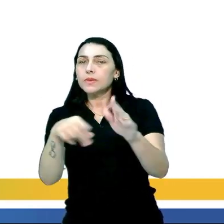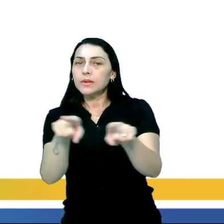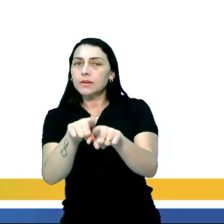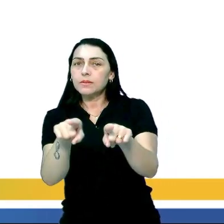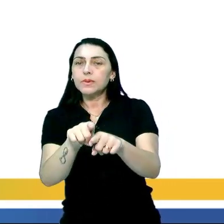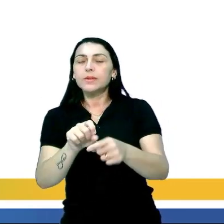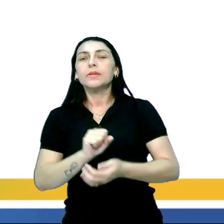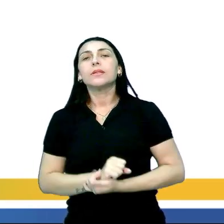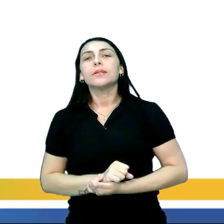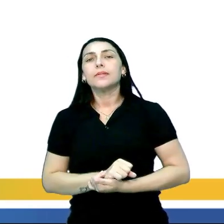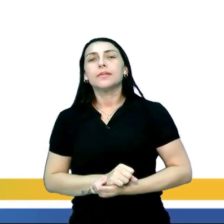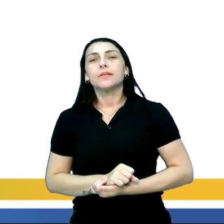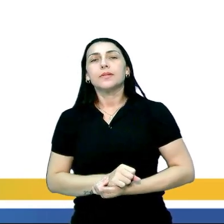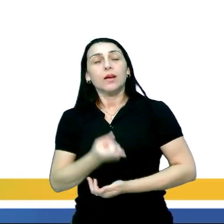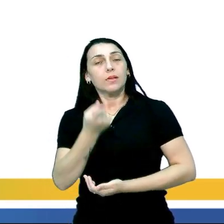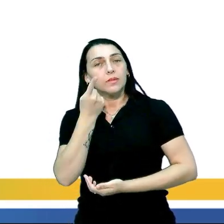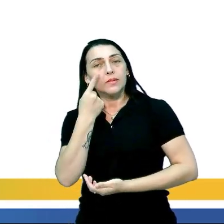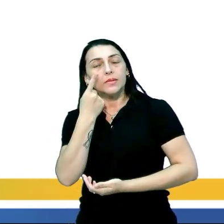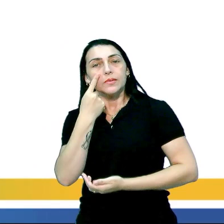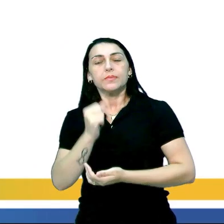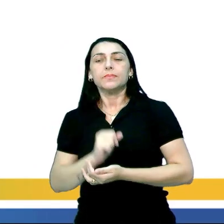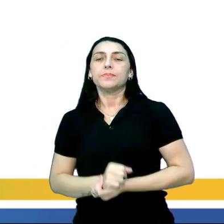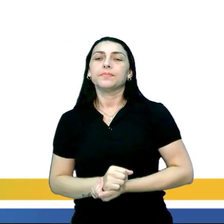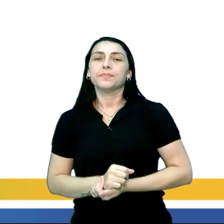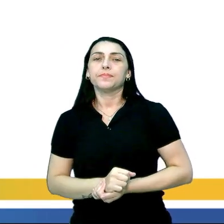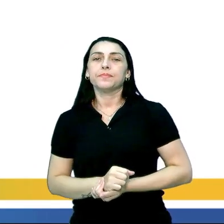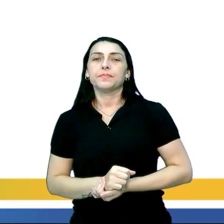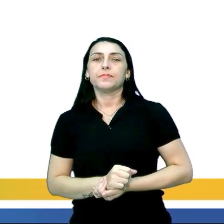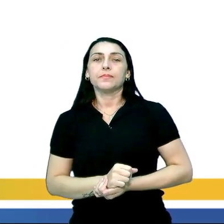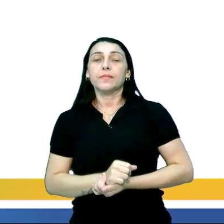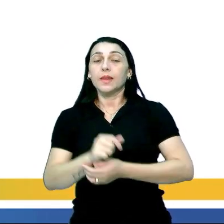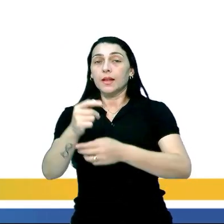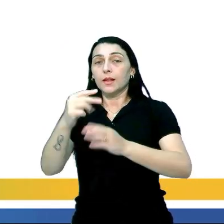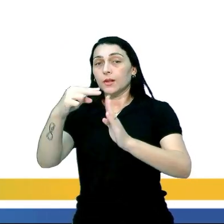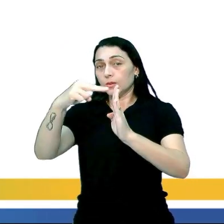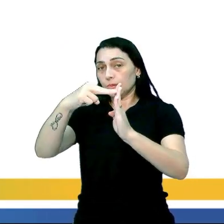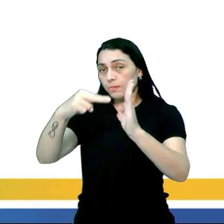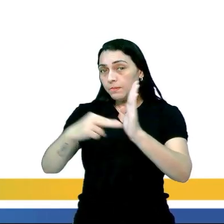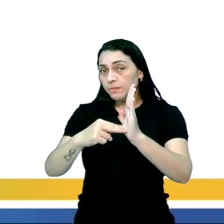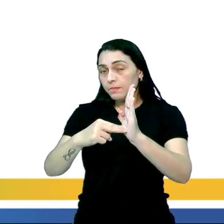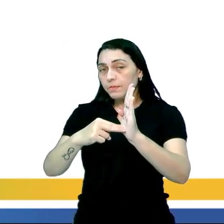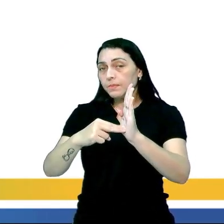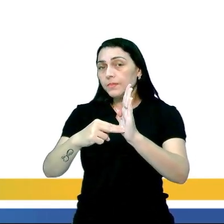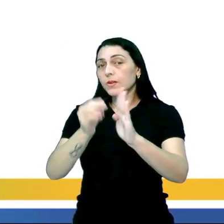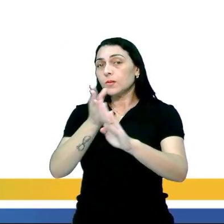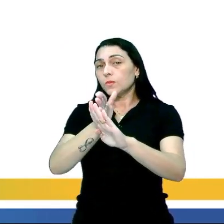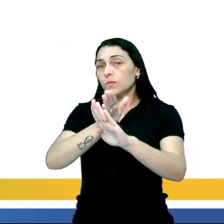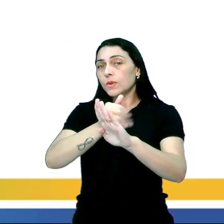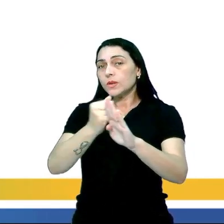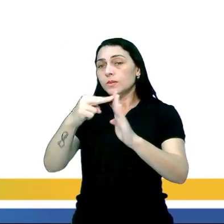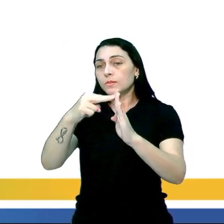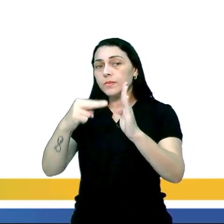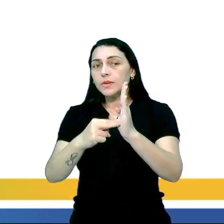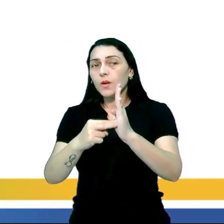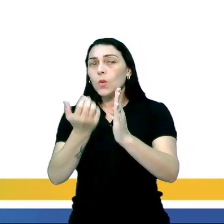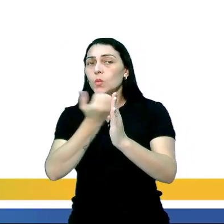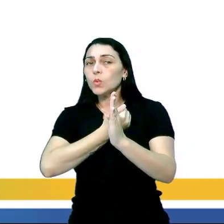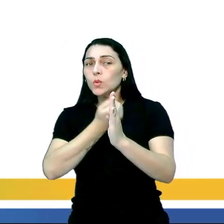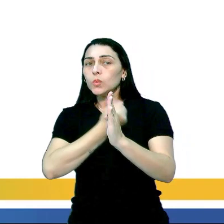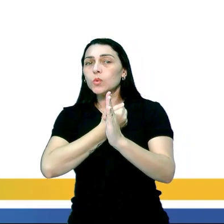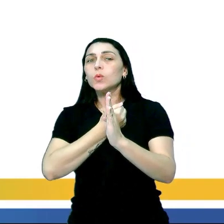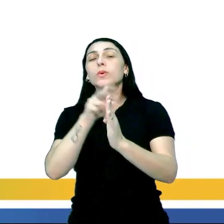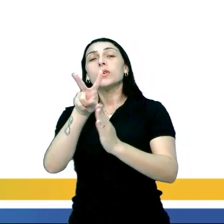antiprisma. Vamos lá. No prisma e no antiprisma, o número